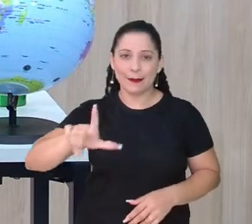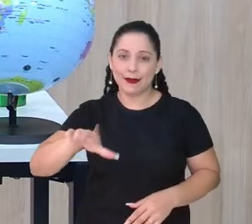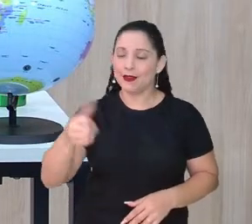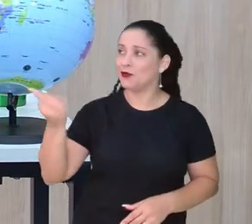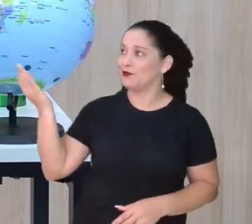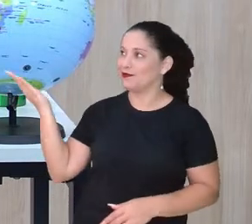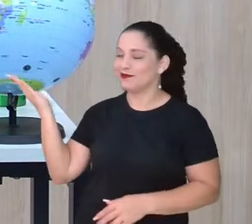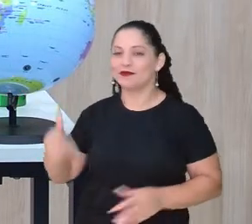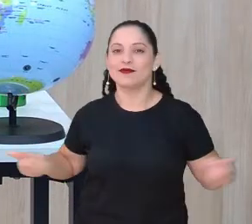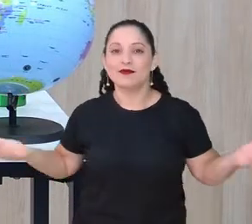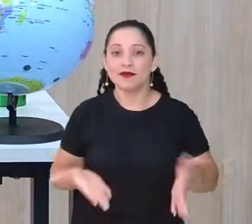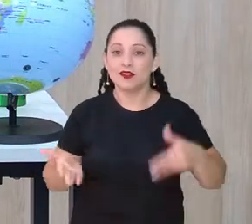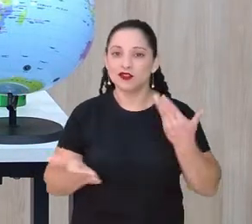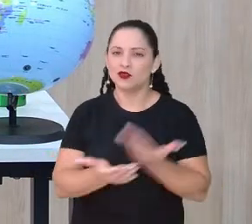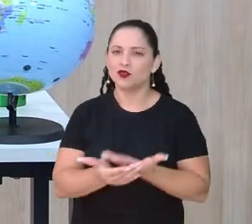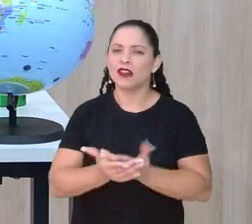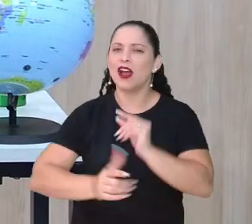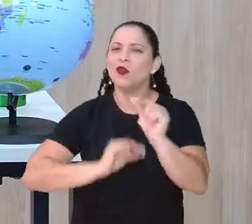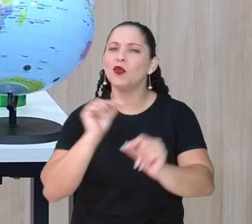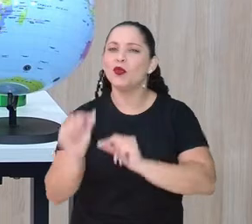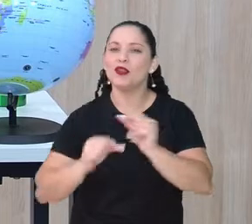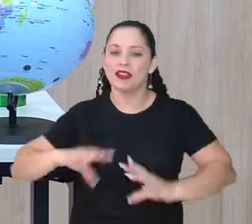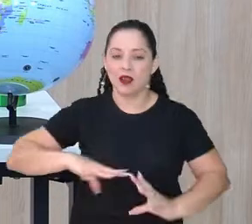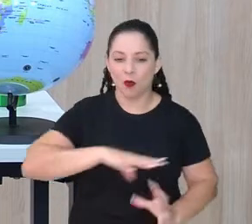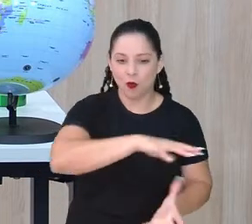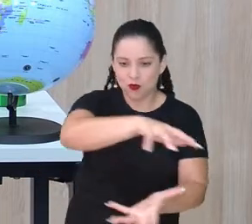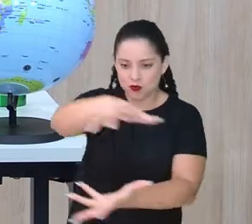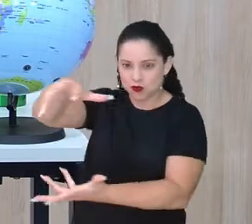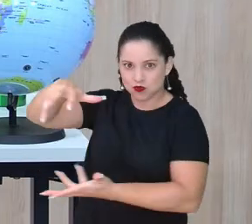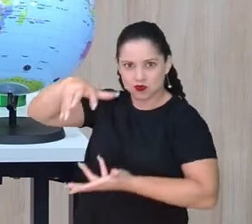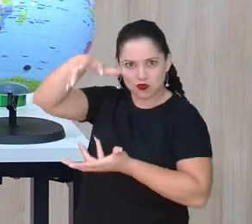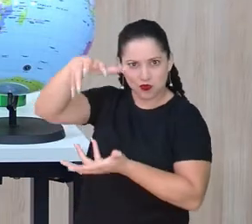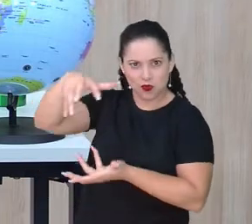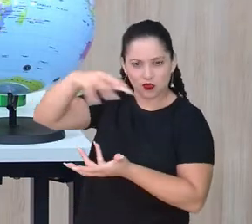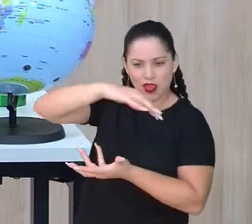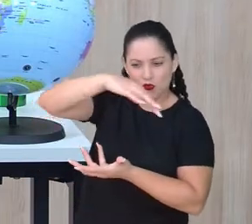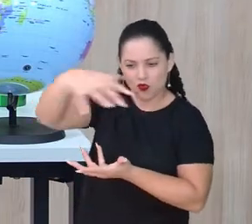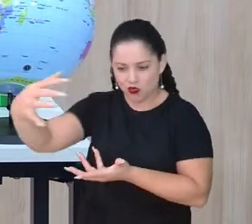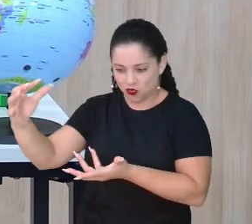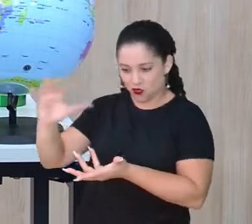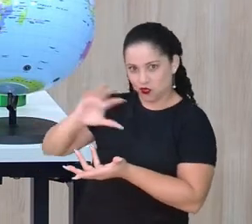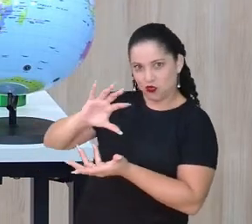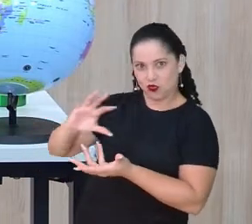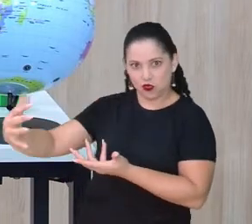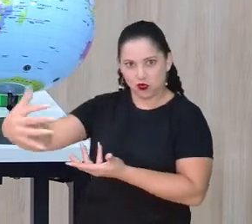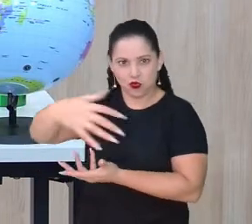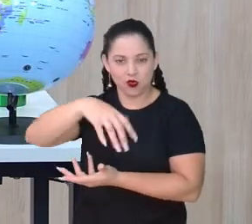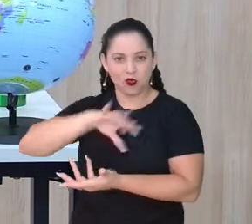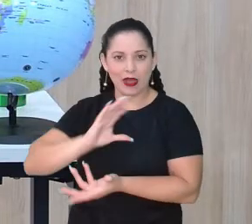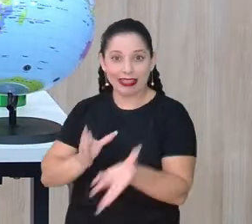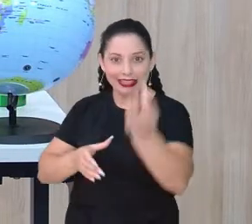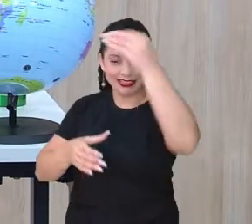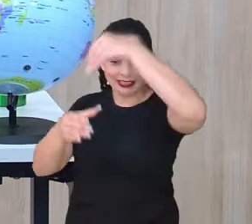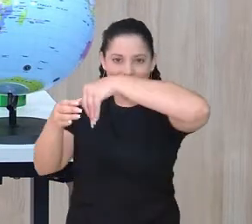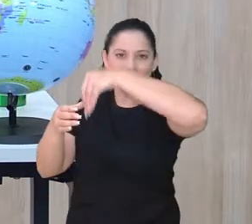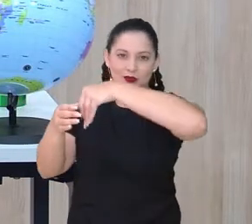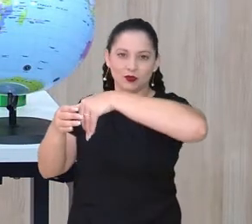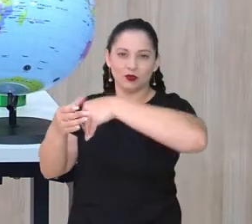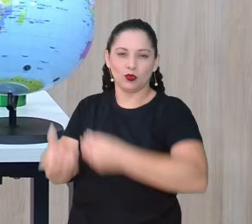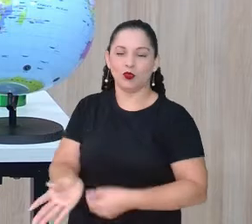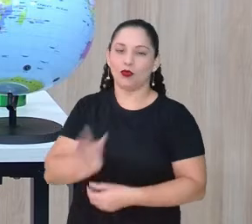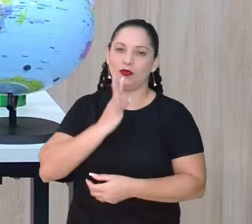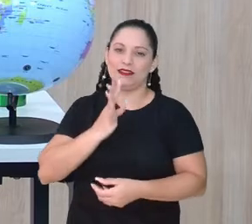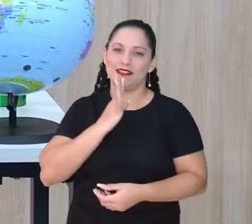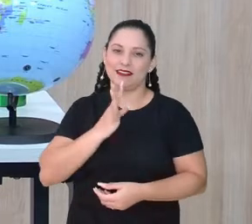continuar estudando o sistema terrestre. Nesse sistema terrestre, nós vamos hoje mergulhar na estrutura interna da Terra.